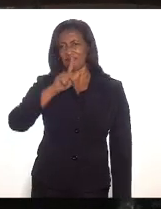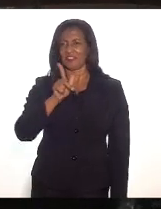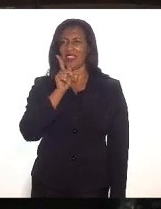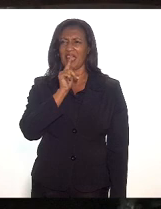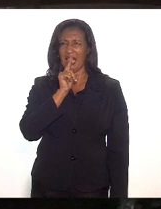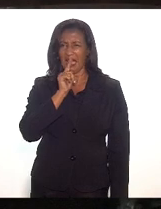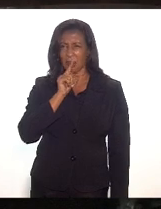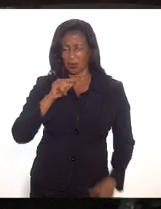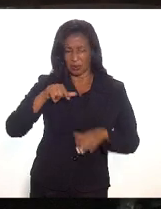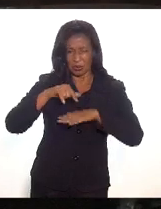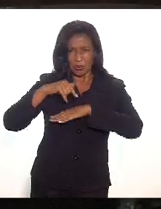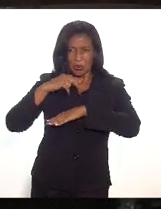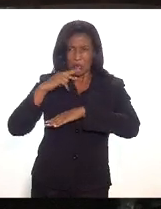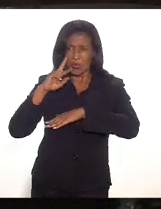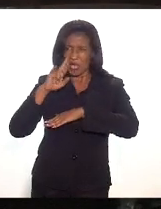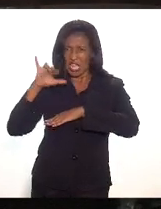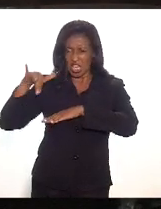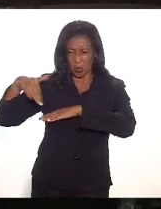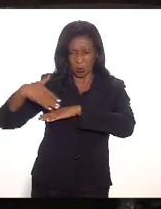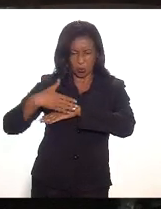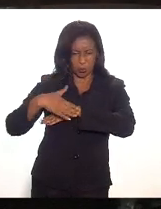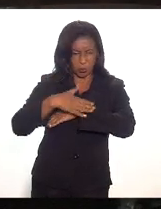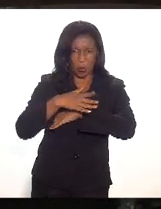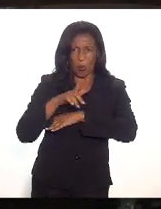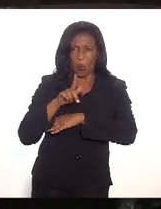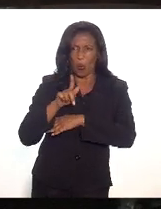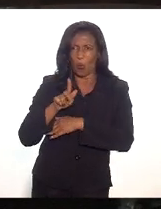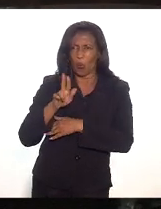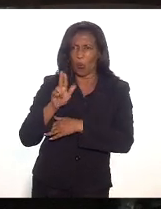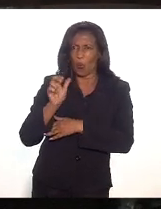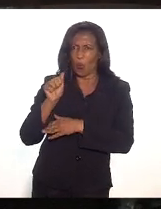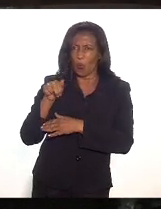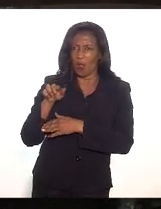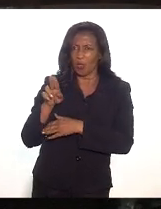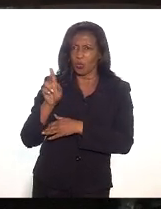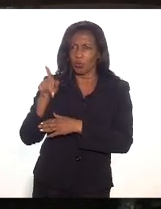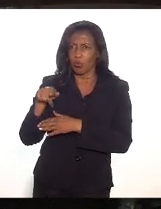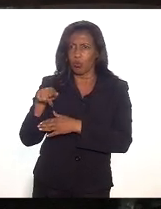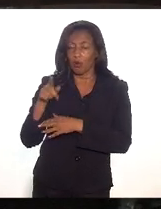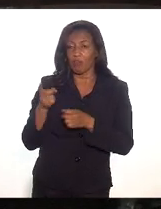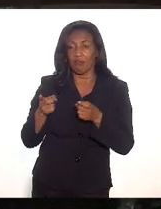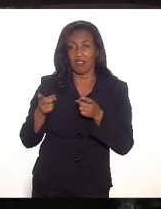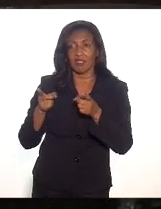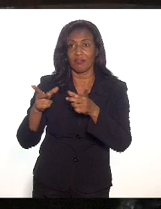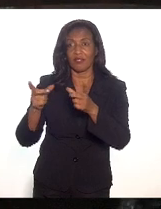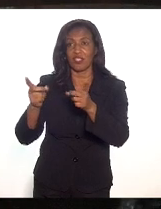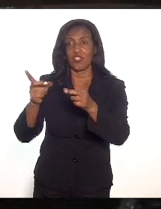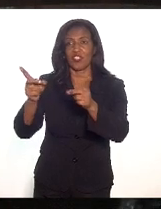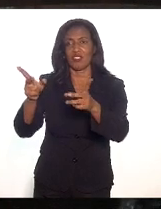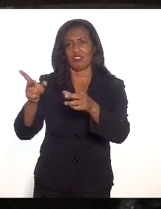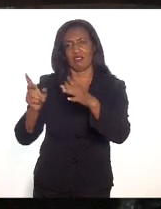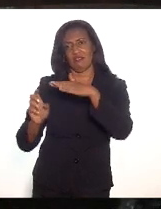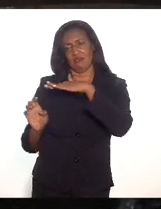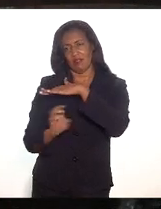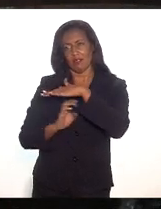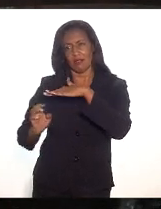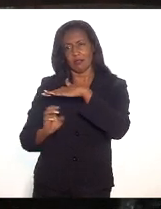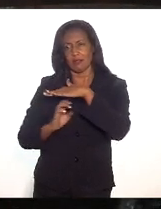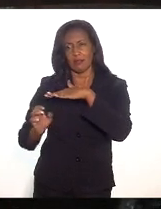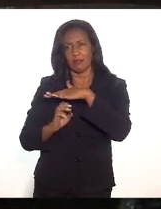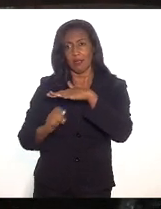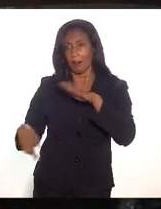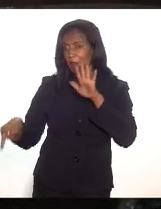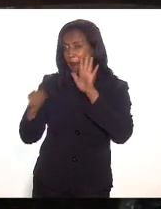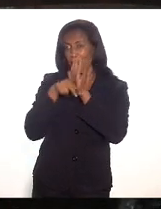Guandu, captada e tratada, será vendida às concessionárias pela